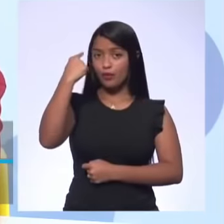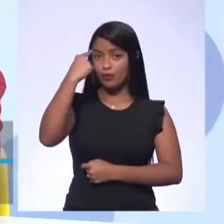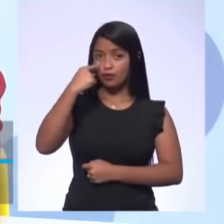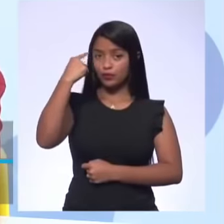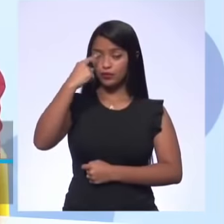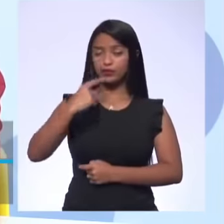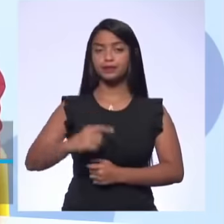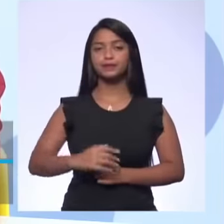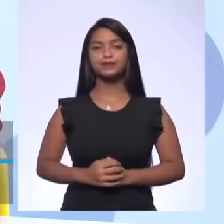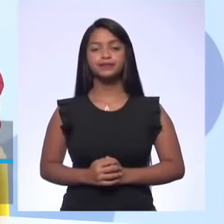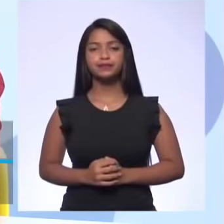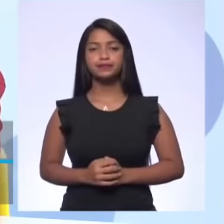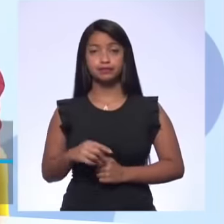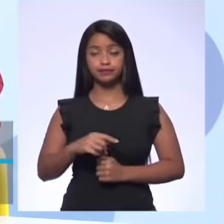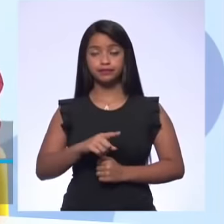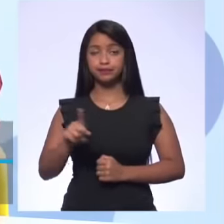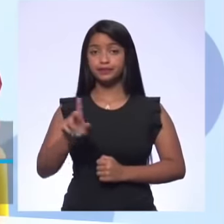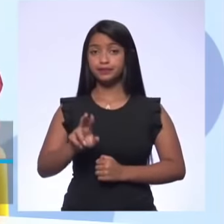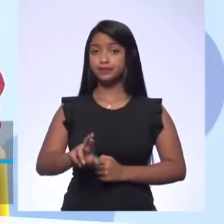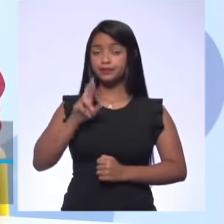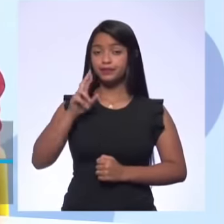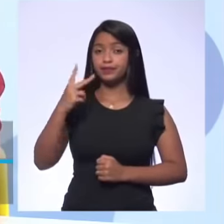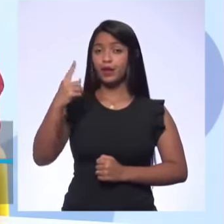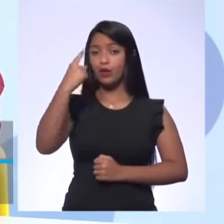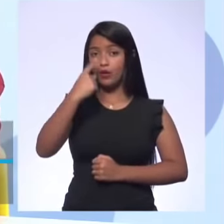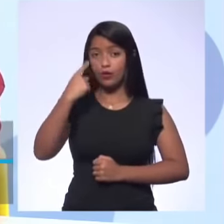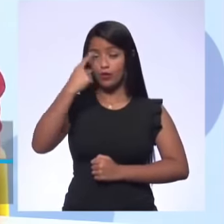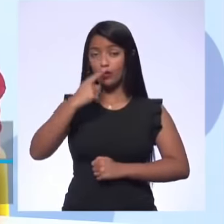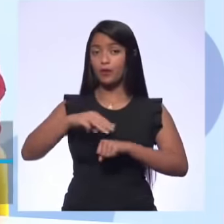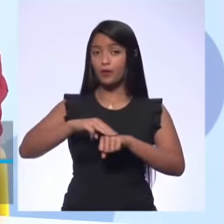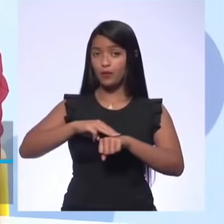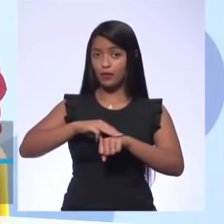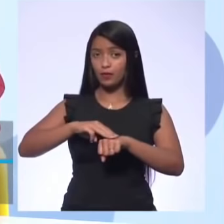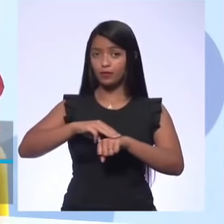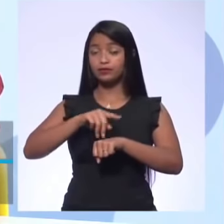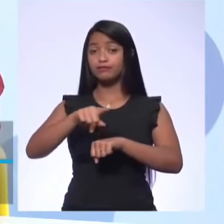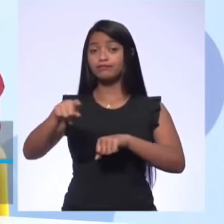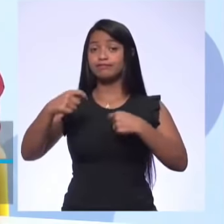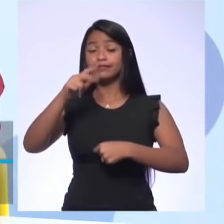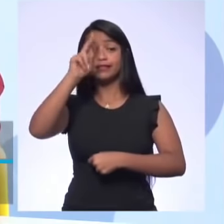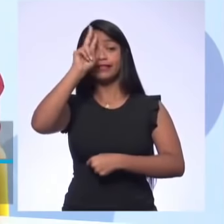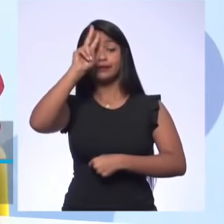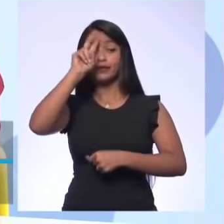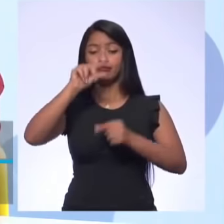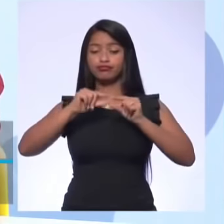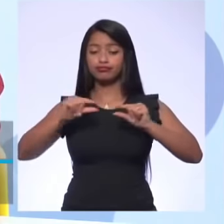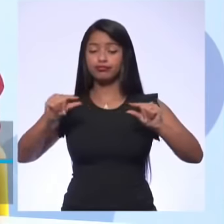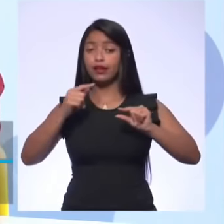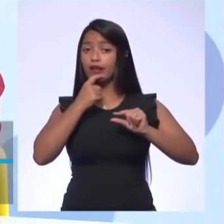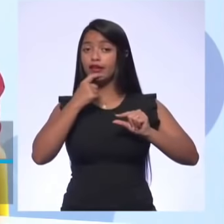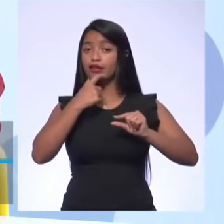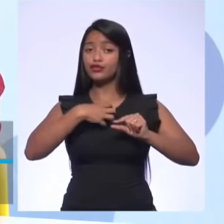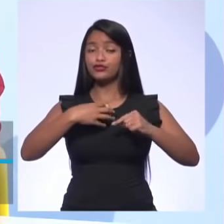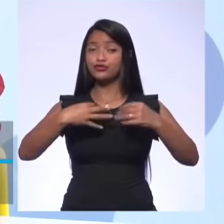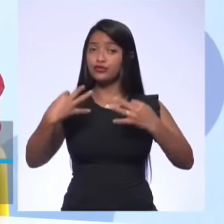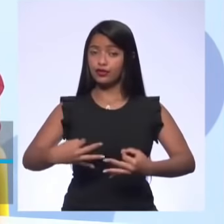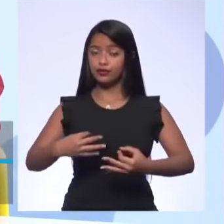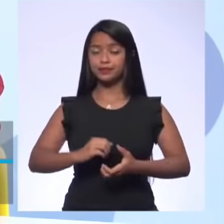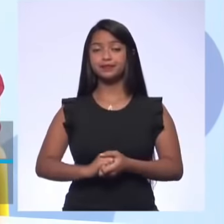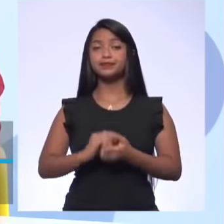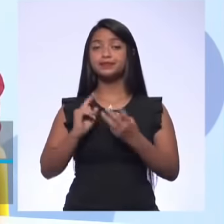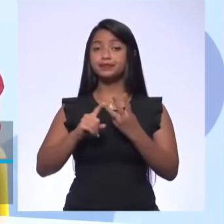E his eyes is brown, acho que o pessoal tem que lembrar aí que é plural, né? His eyes are brown. Né? E aí a terceira estão respondendo